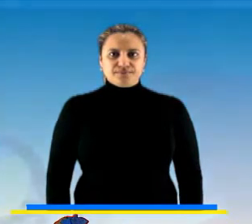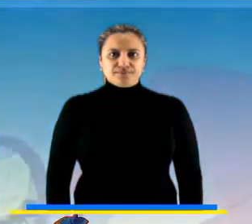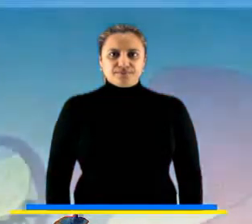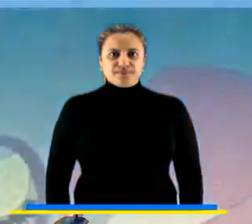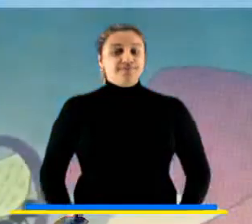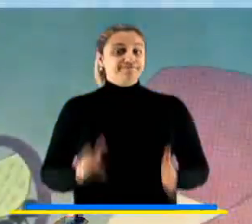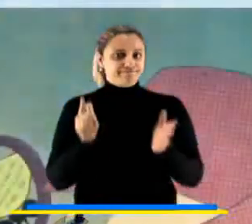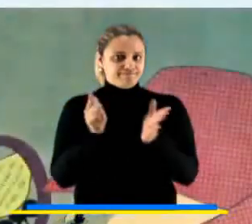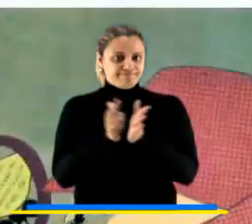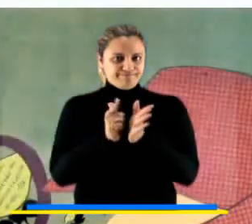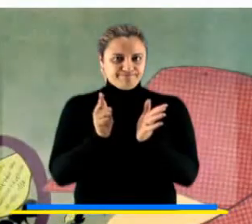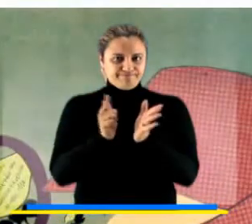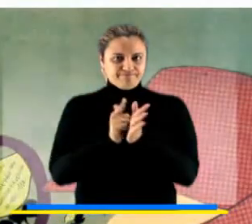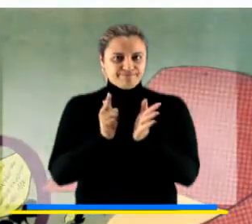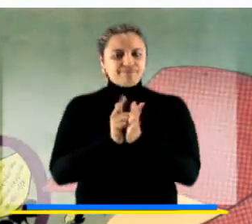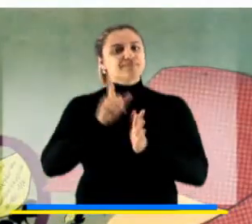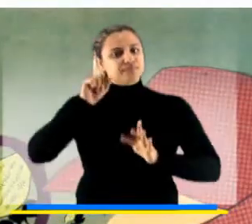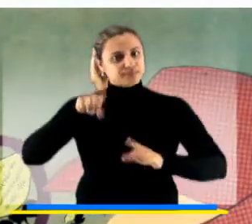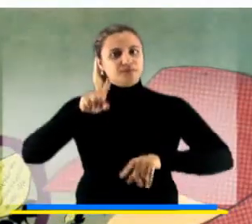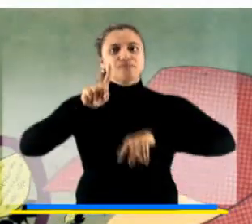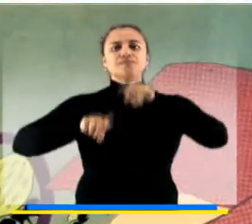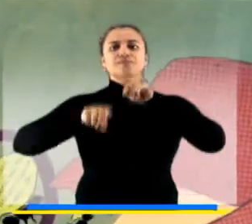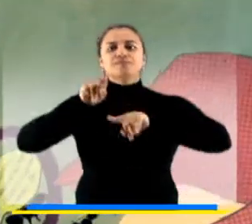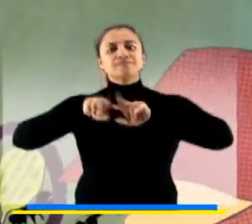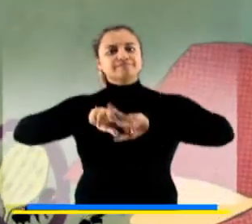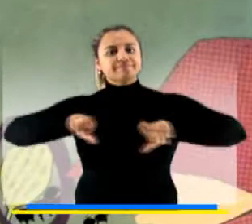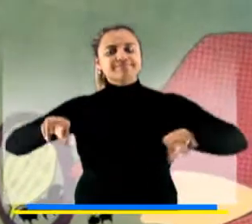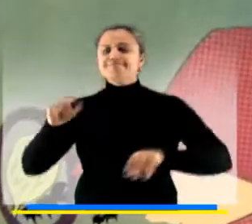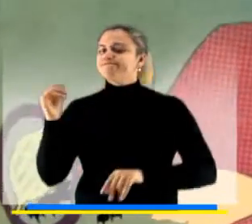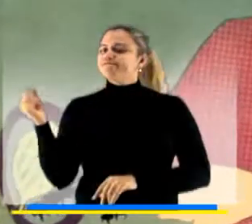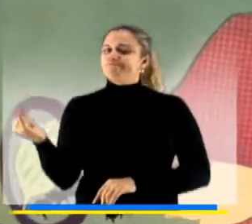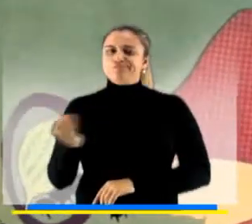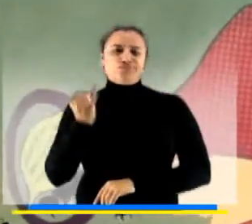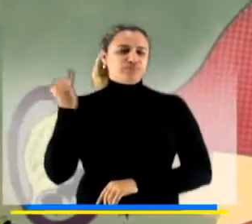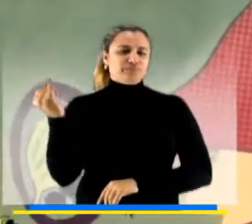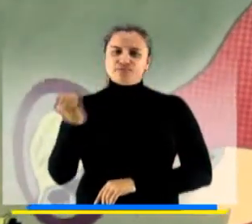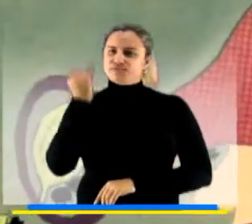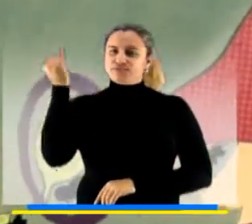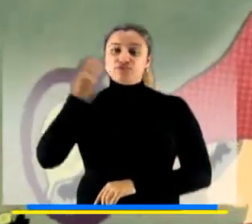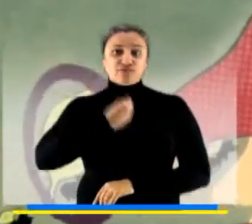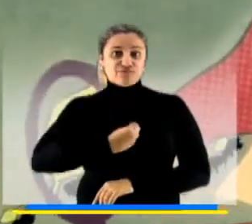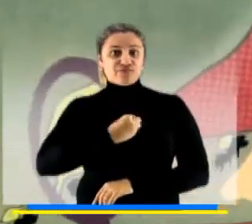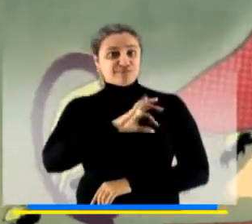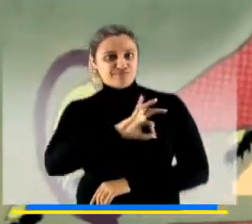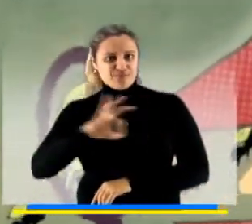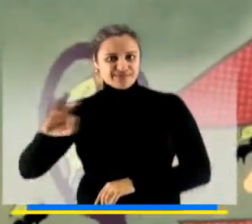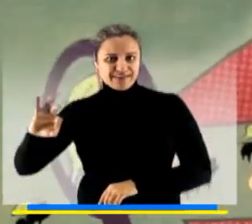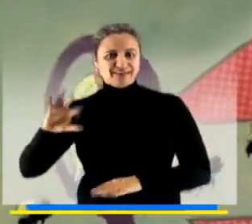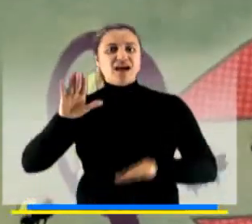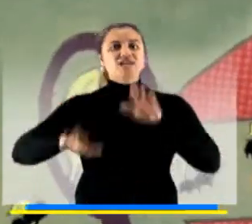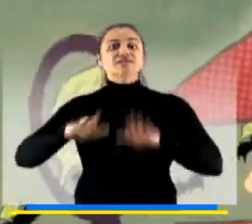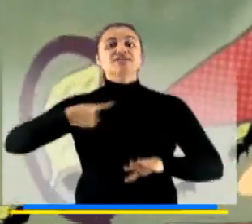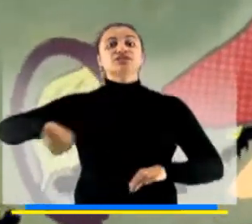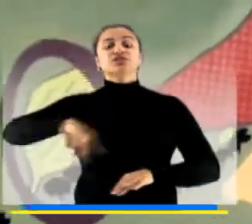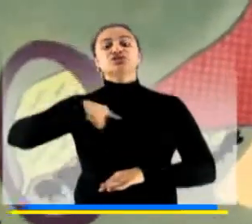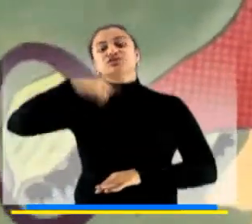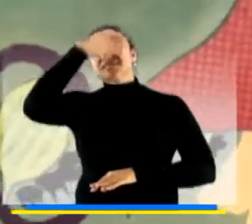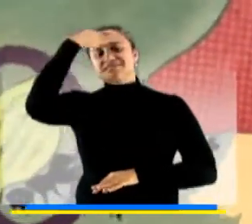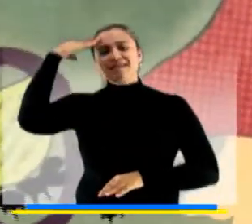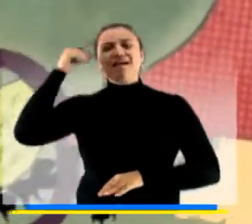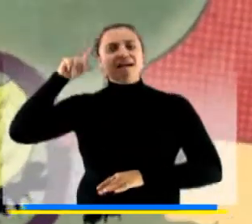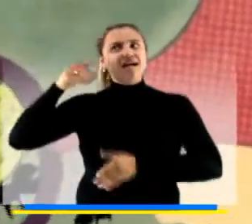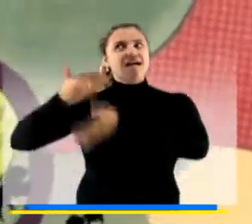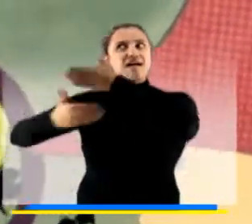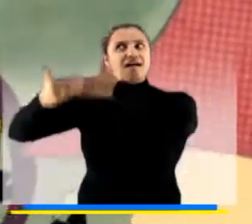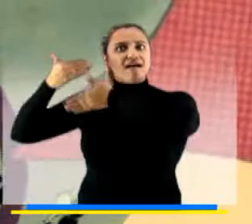O papel é um material tão importante na vida moderna que a gente até esquece que ele não existiu